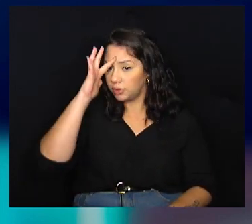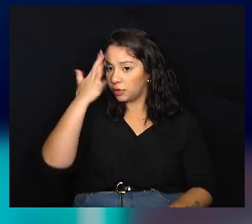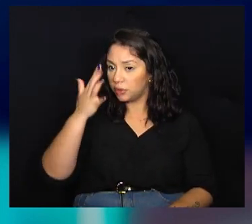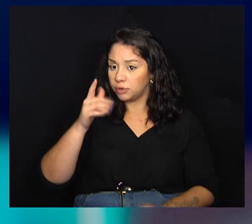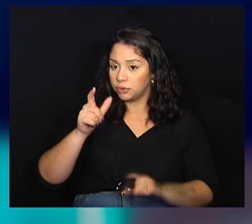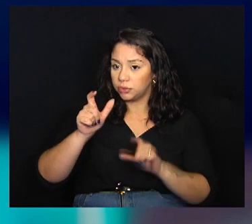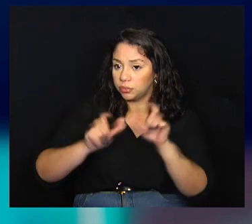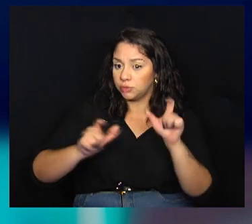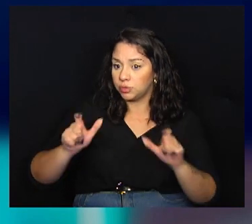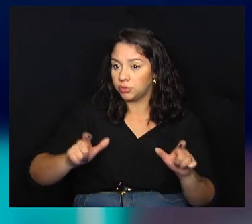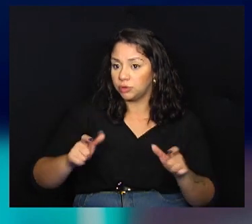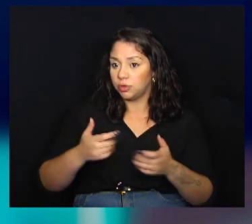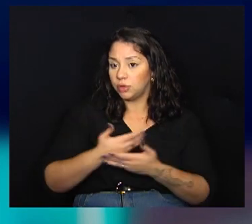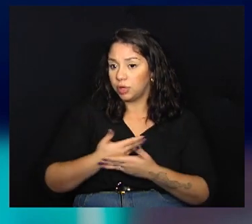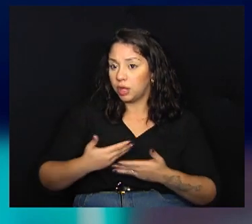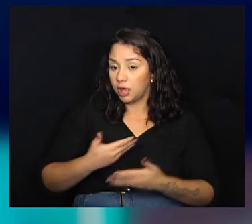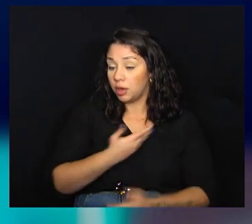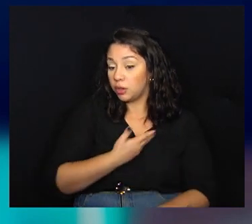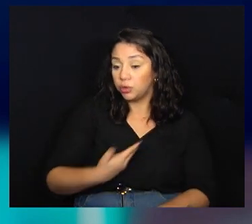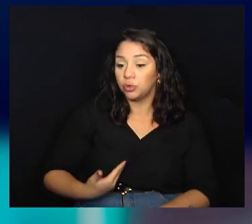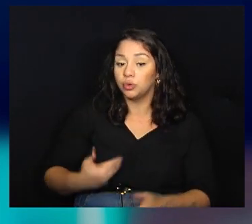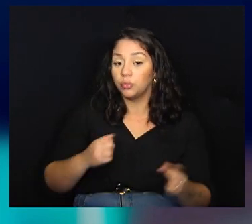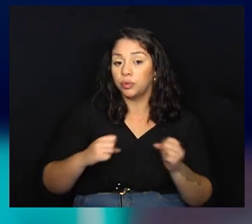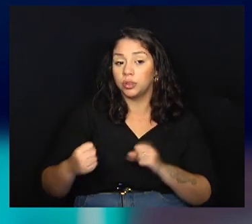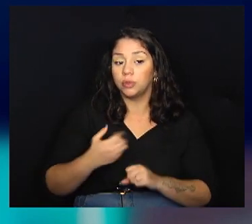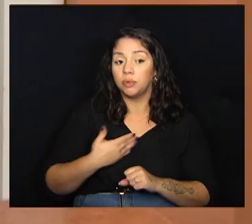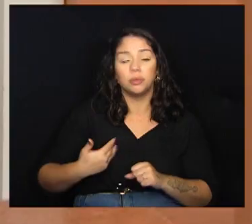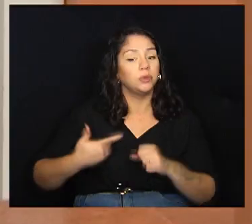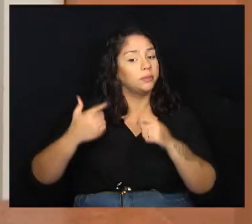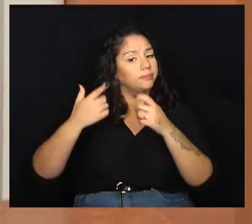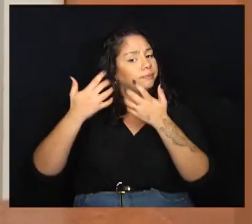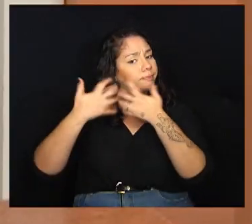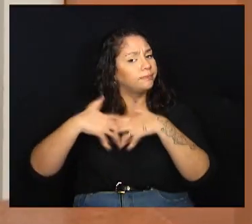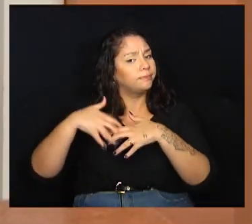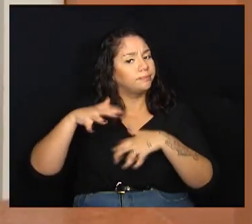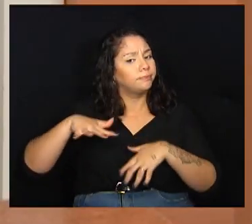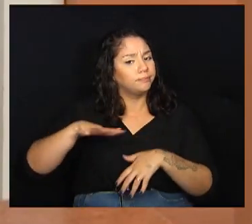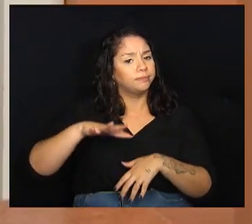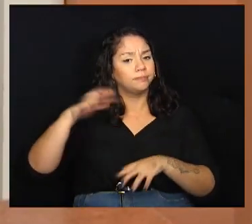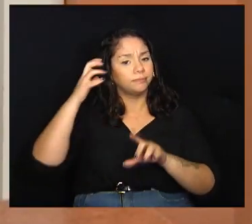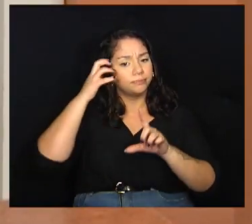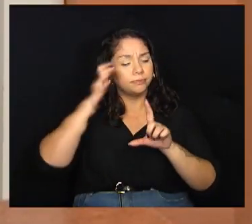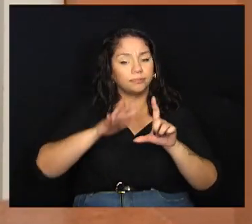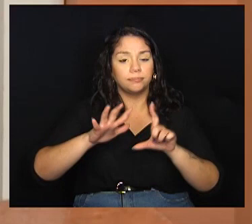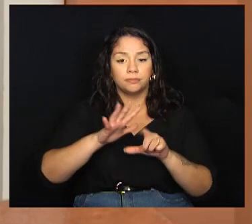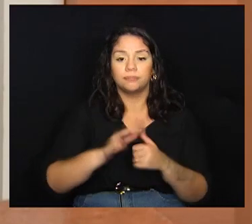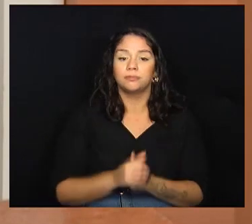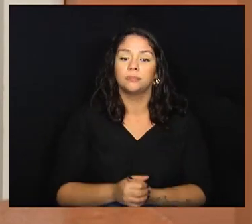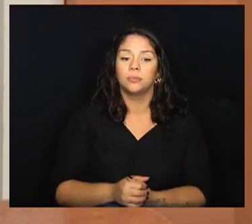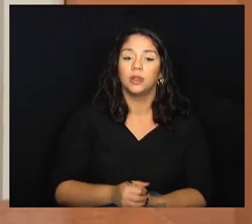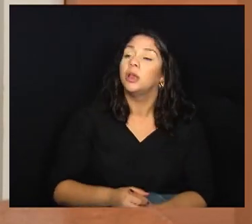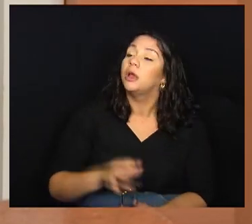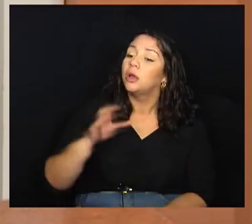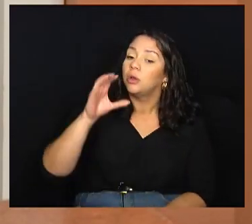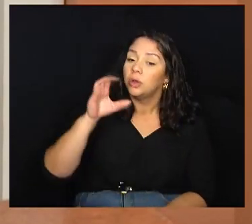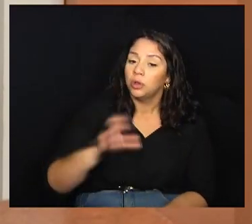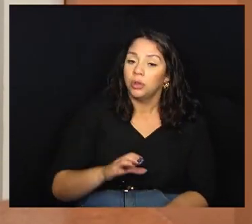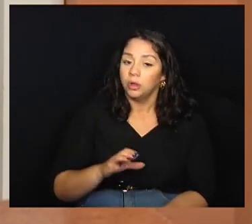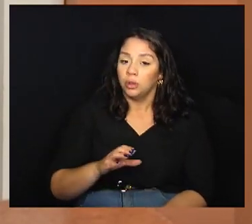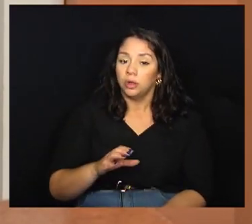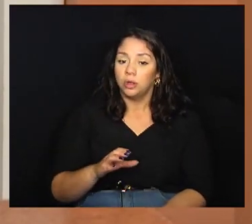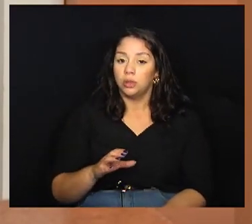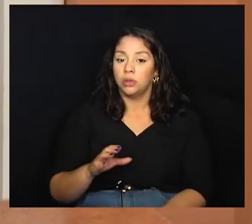agentes para o poder público para pensar em políticas públicas para o audiovisual. Diego Luiz de Aquino, coordenador da Câmara